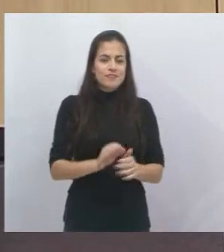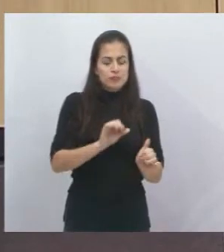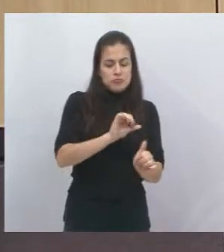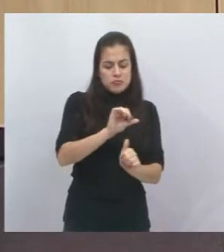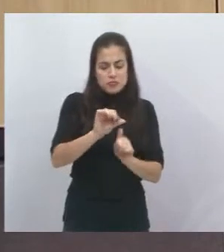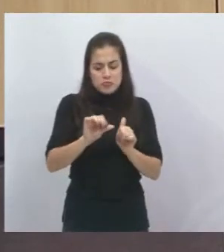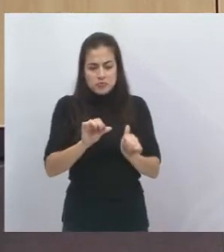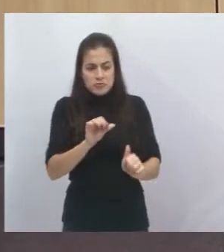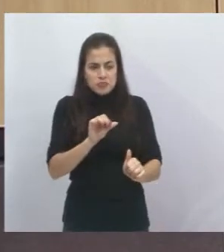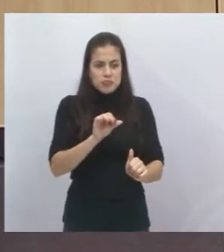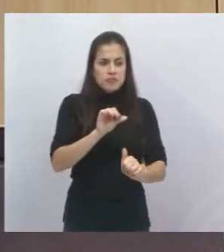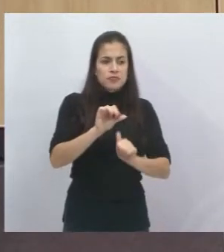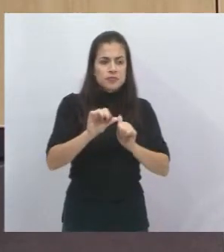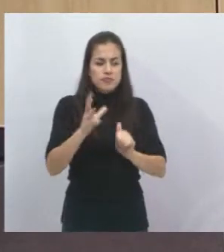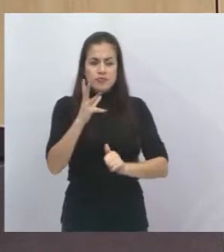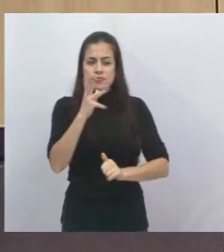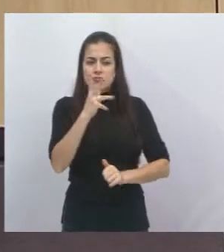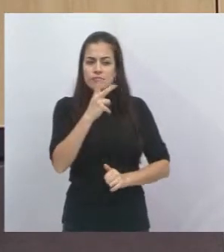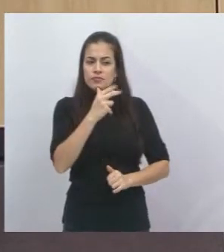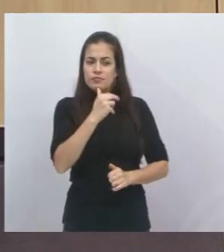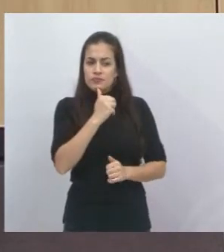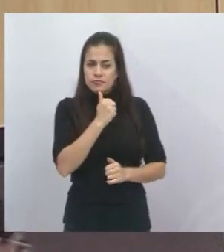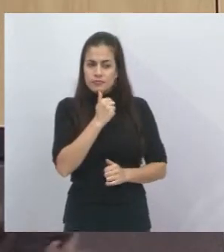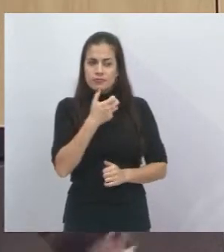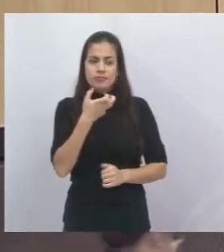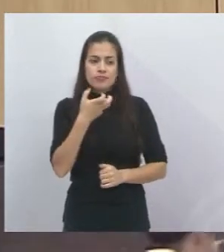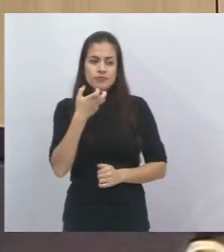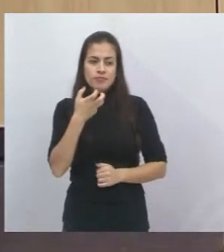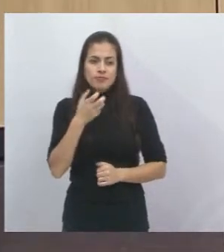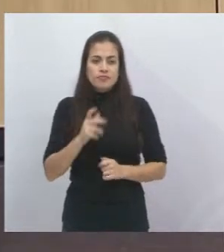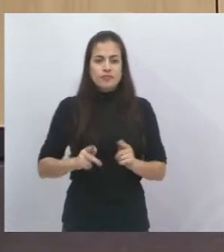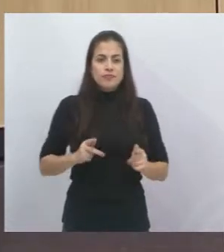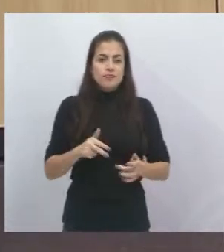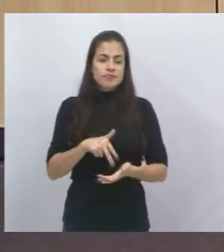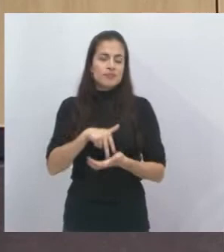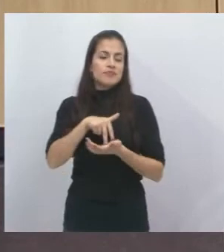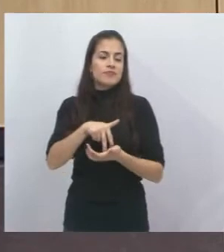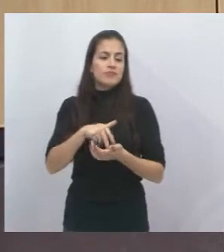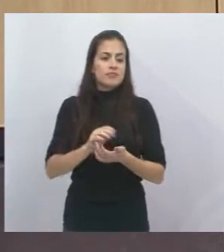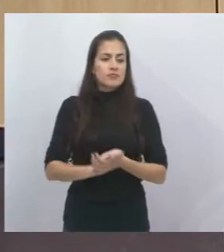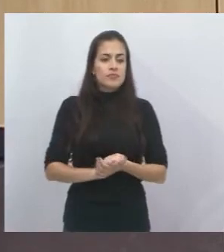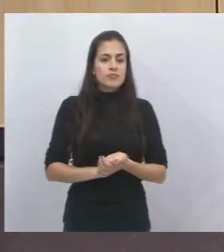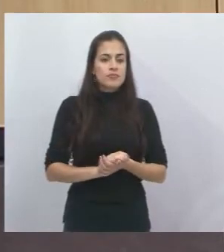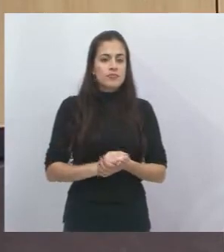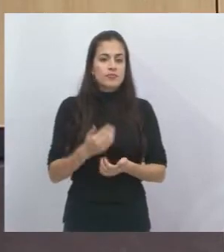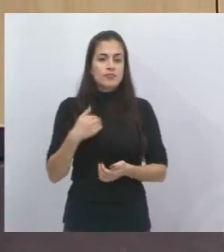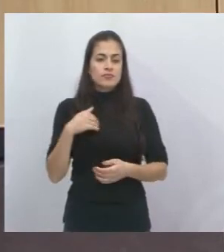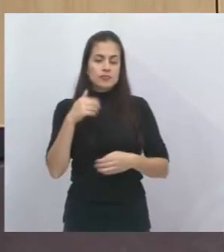ninguém sofrer, vai querendo ser popular e chega a esse ponto. Eu sou favorável.